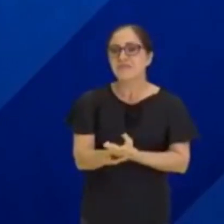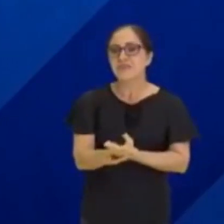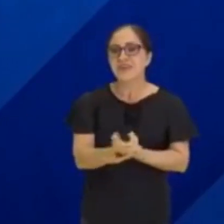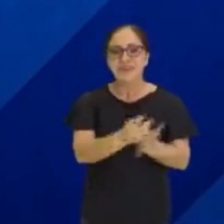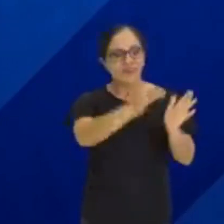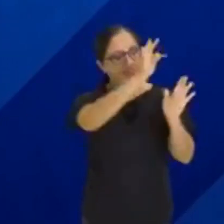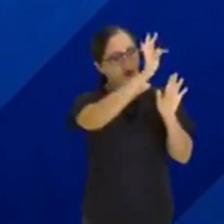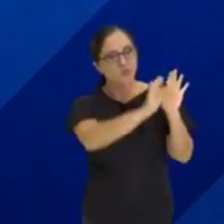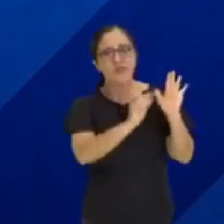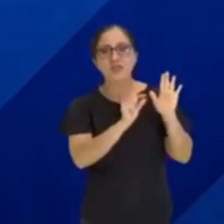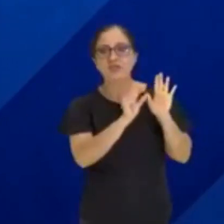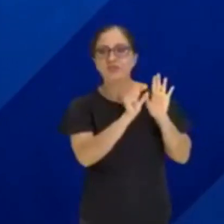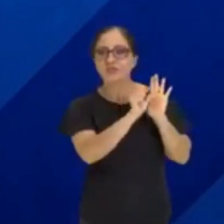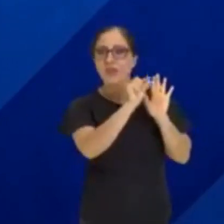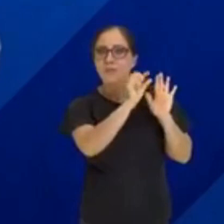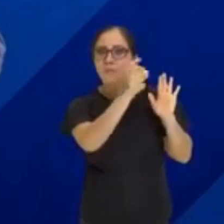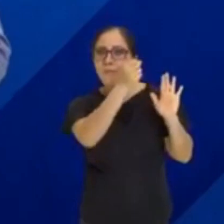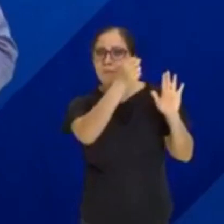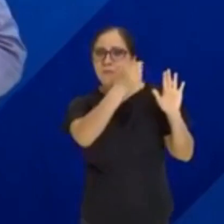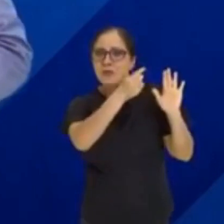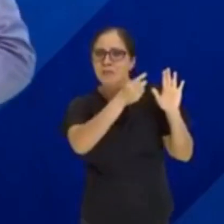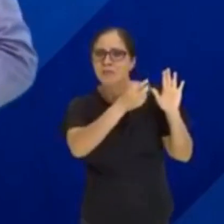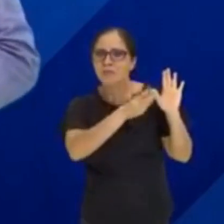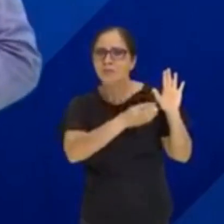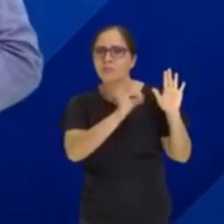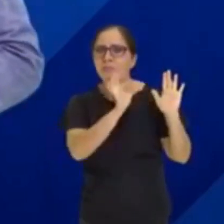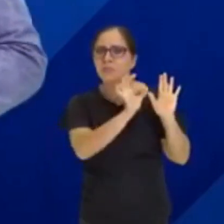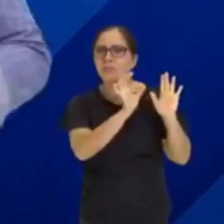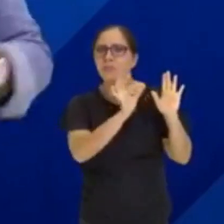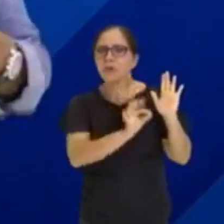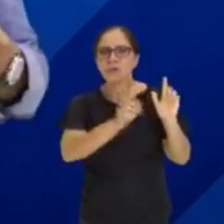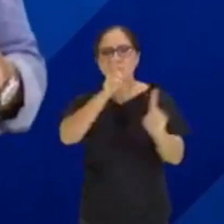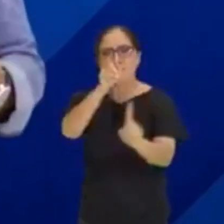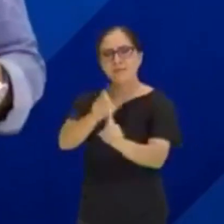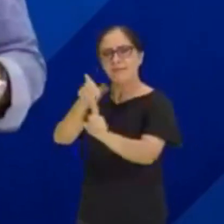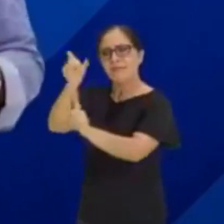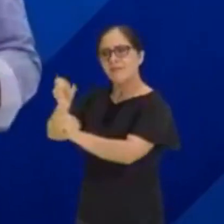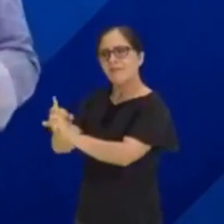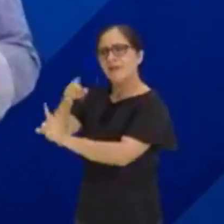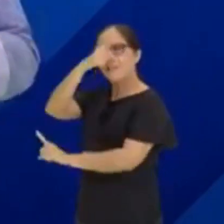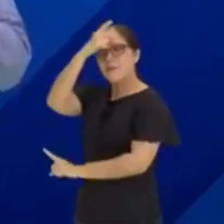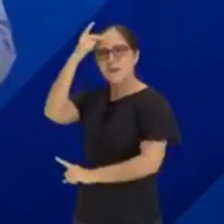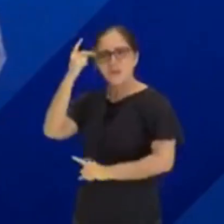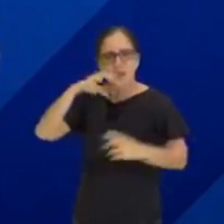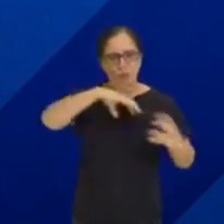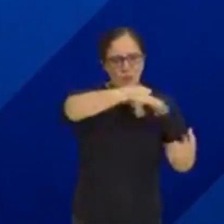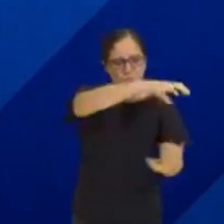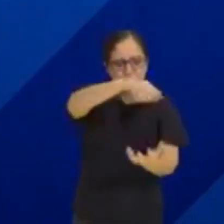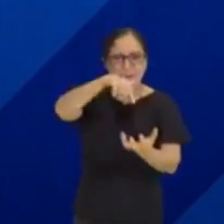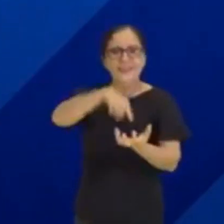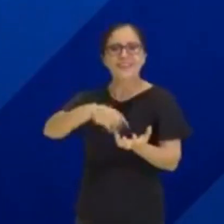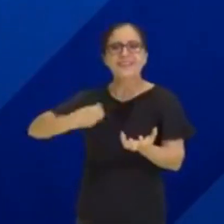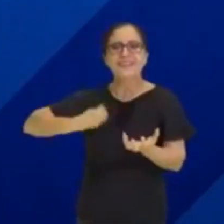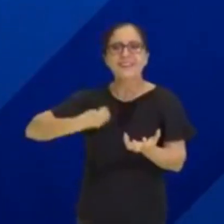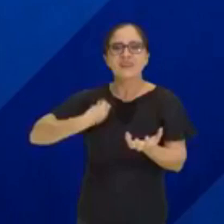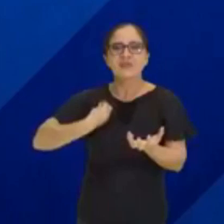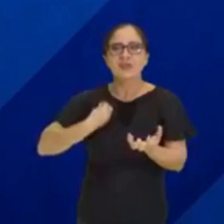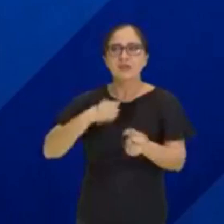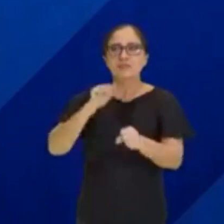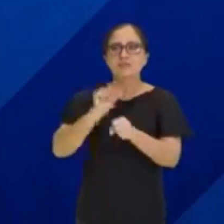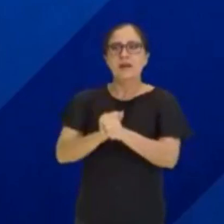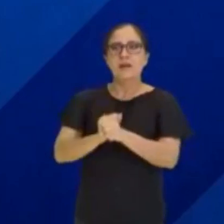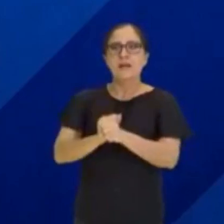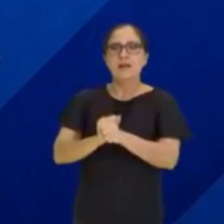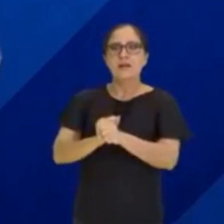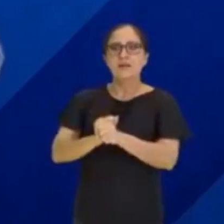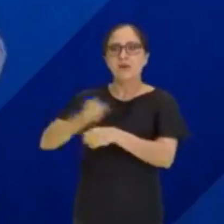enunciando na música todos os outros personagens, todas as outras pessoas que naquele dia ficaram paralisadas dentro de